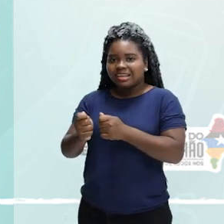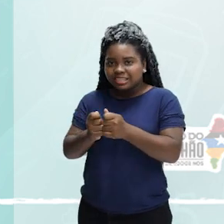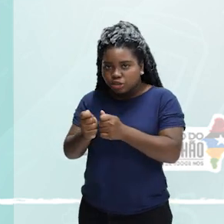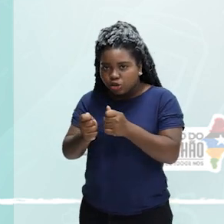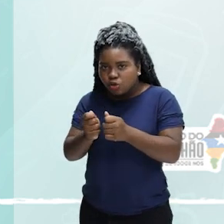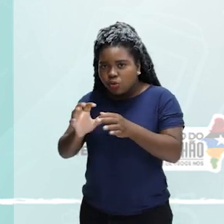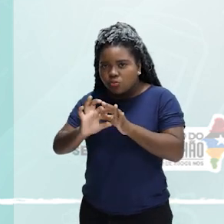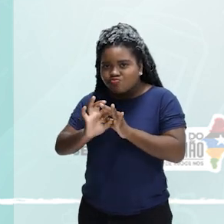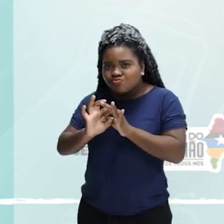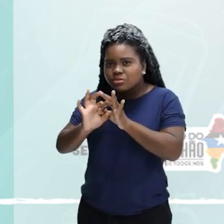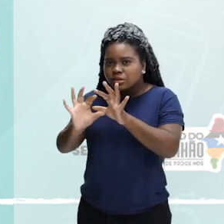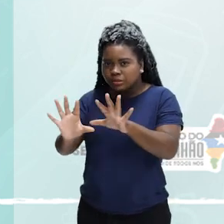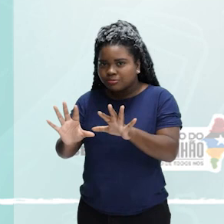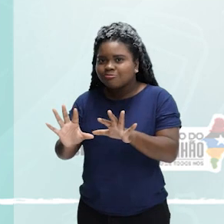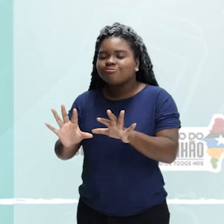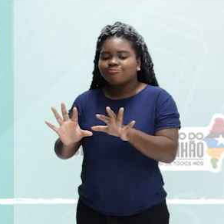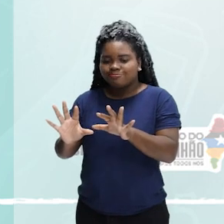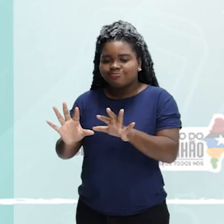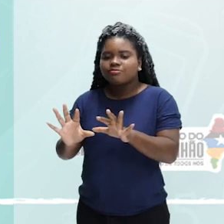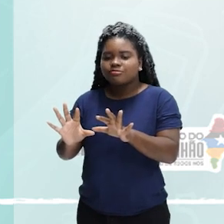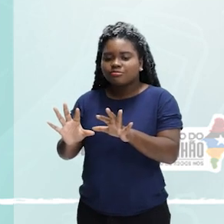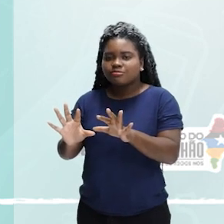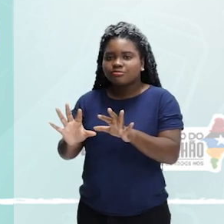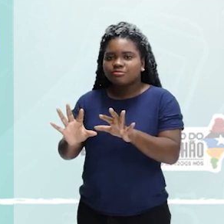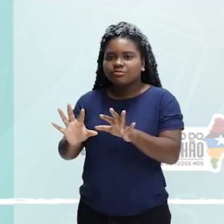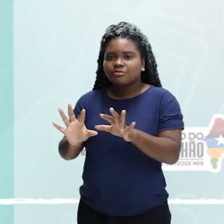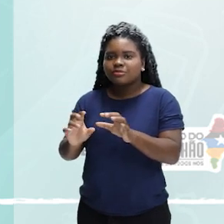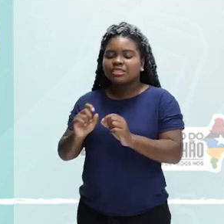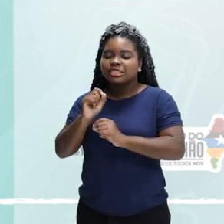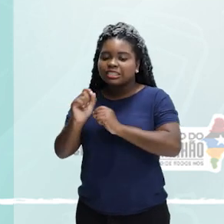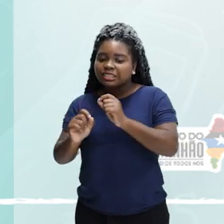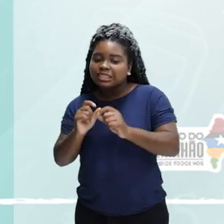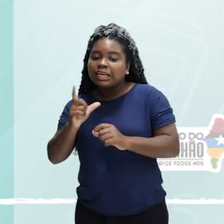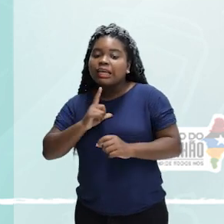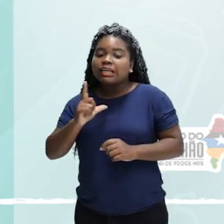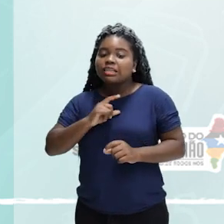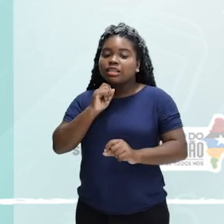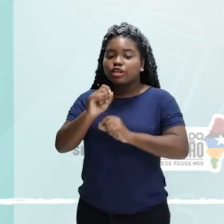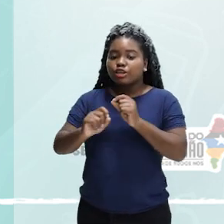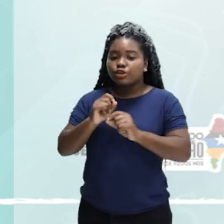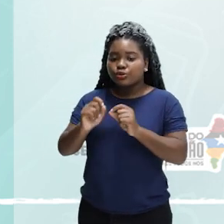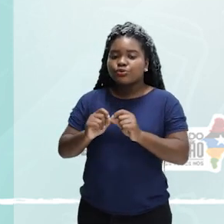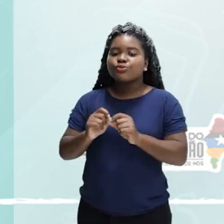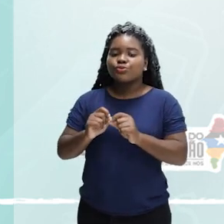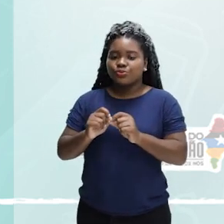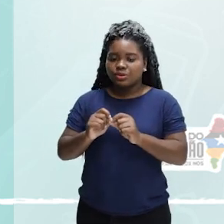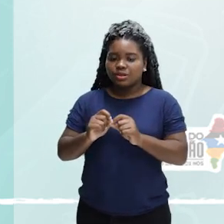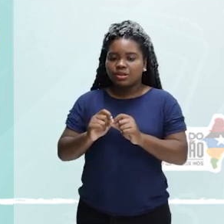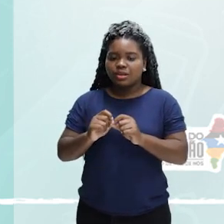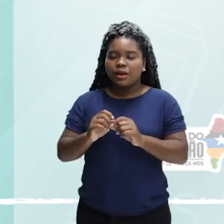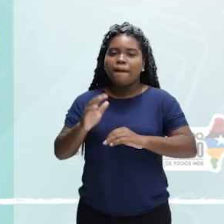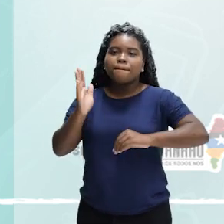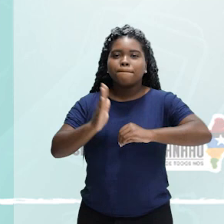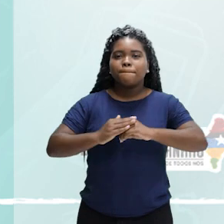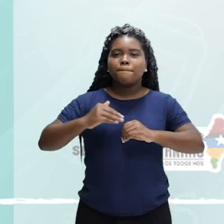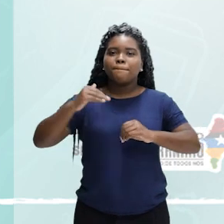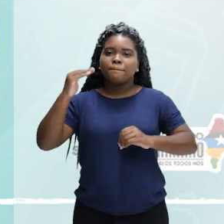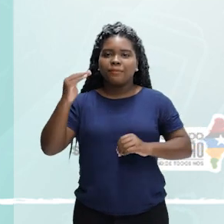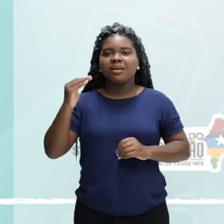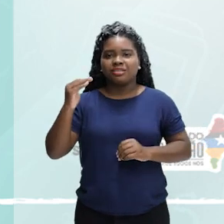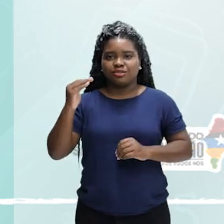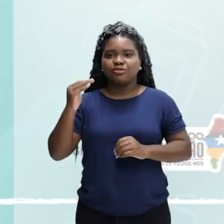a uma liberdade de mercado, teria como resultado, na visão do Tocqueville, uma maior autonomia